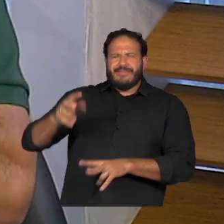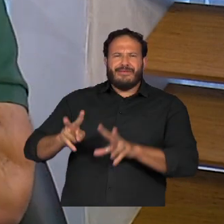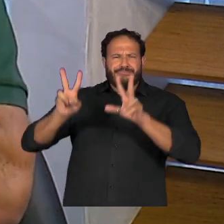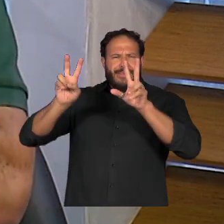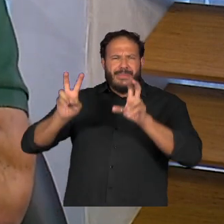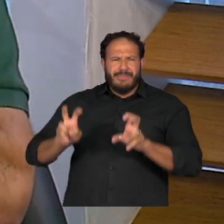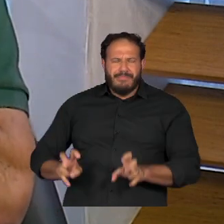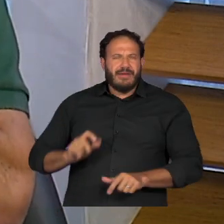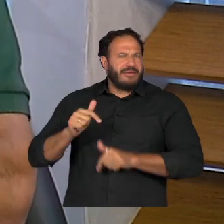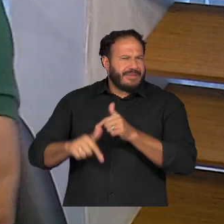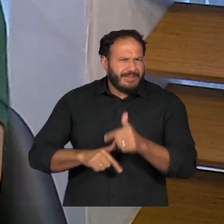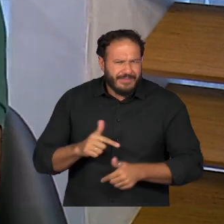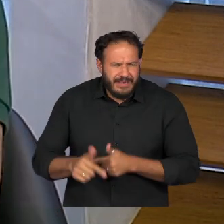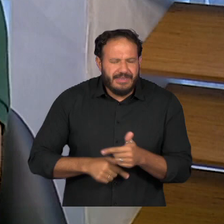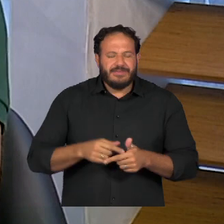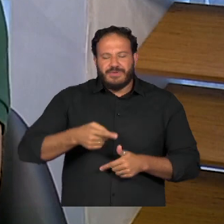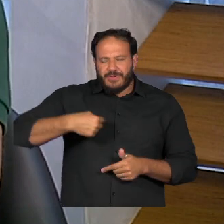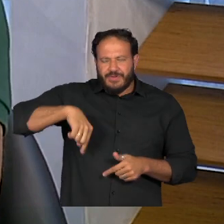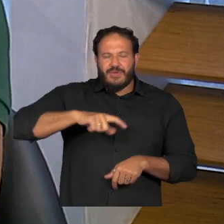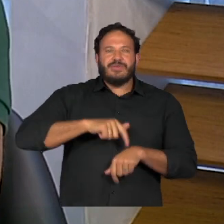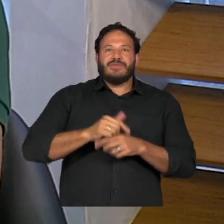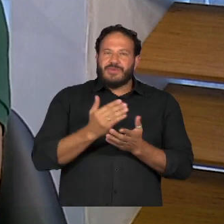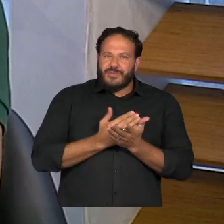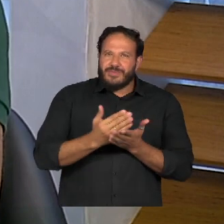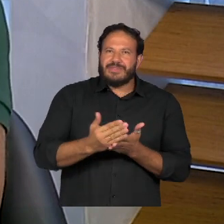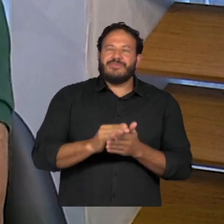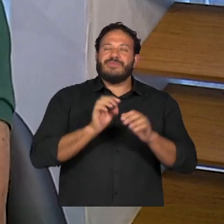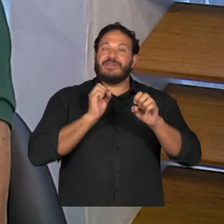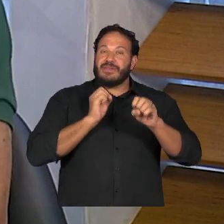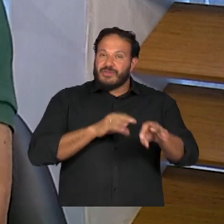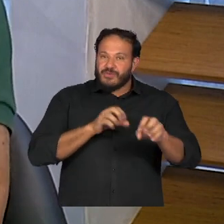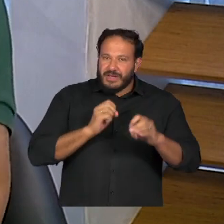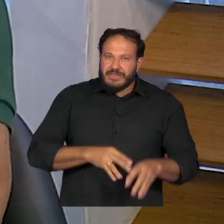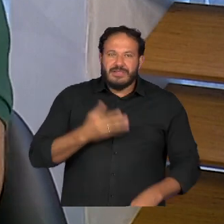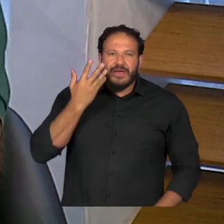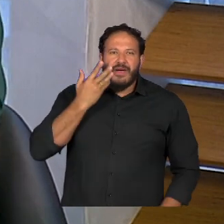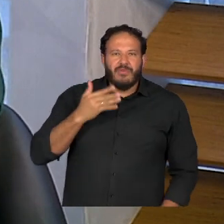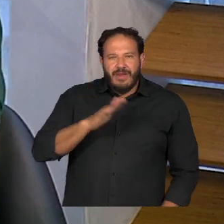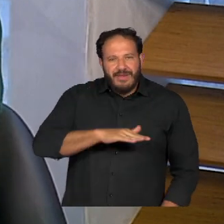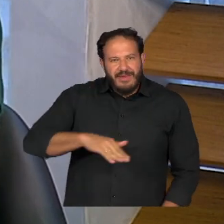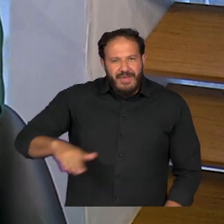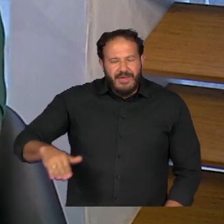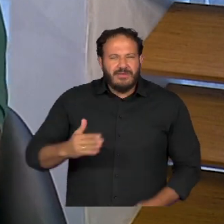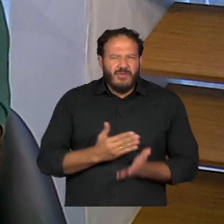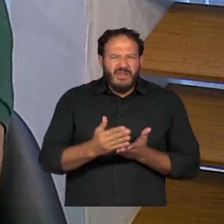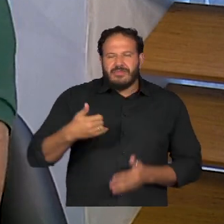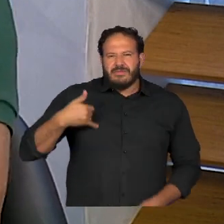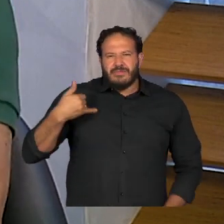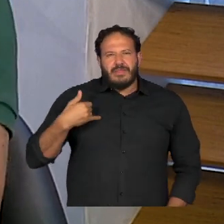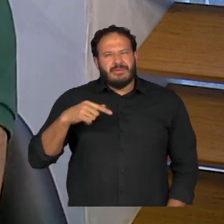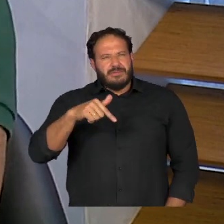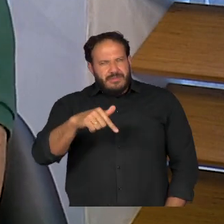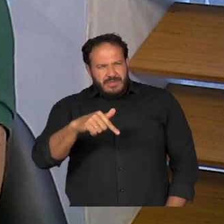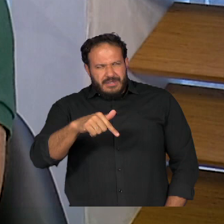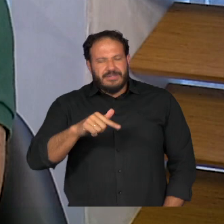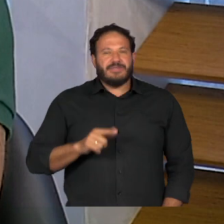começamos com a educação de crianças a partir dos 7 anos de idade e para essas